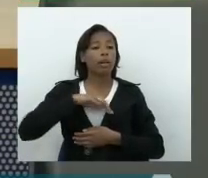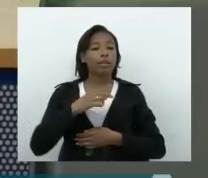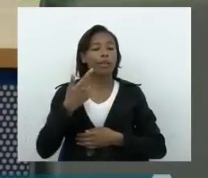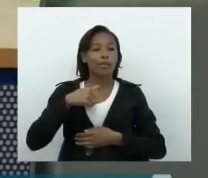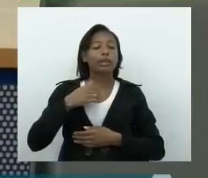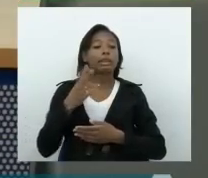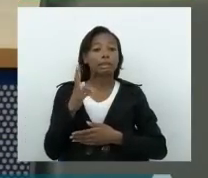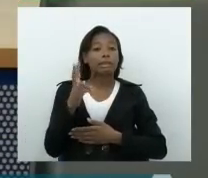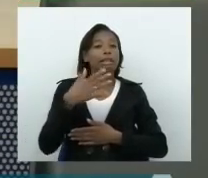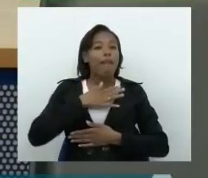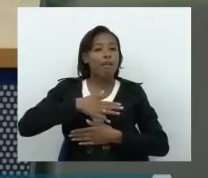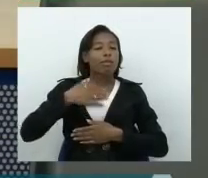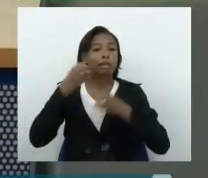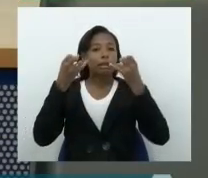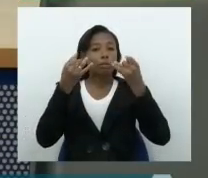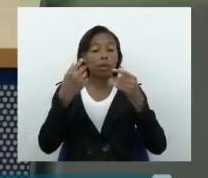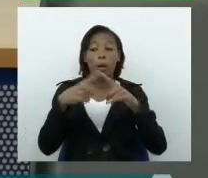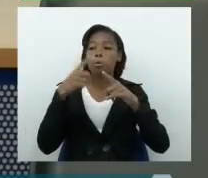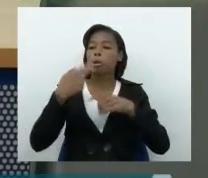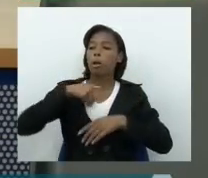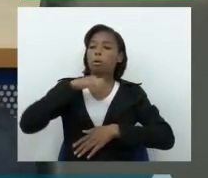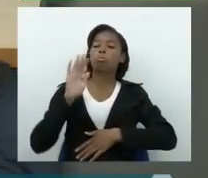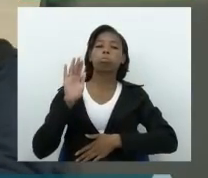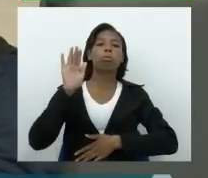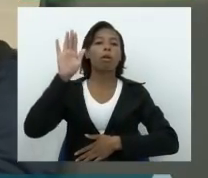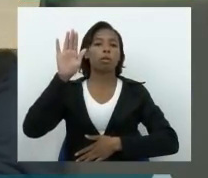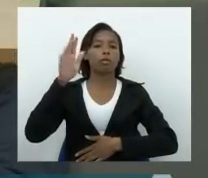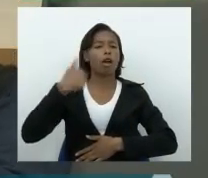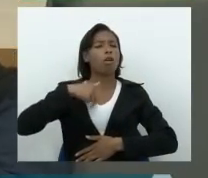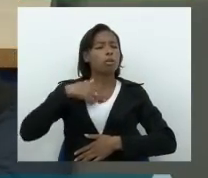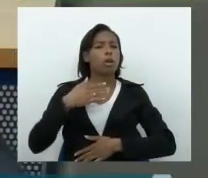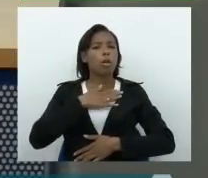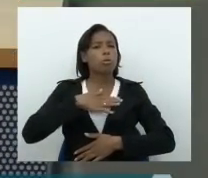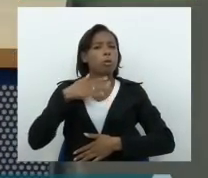de explicar por que que a gente é candidato. A gente